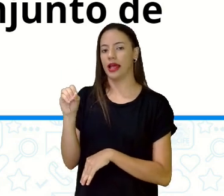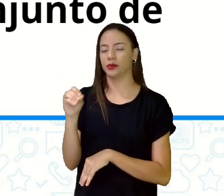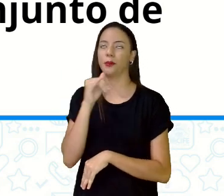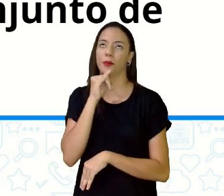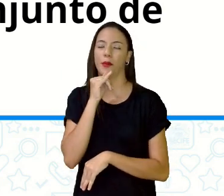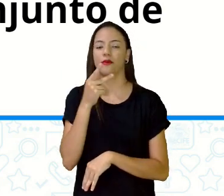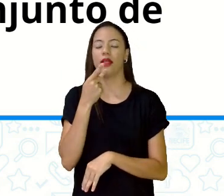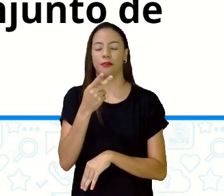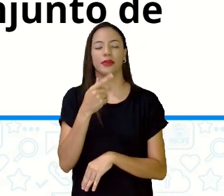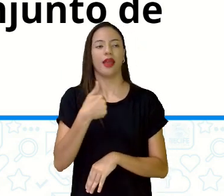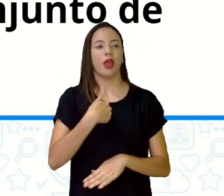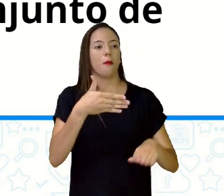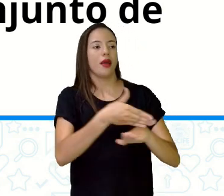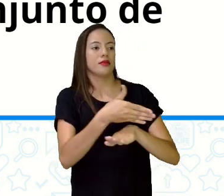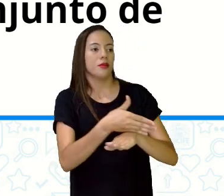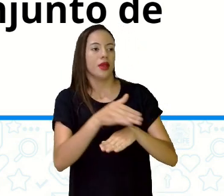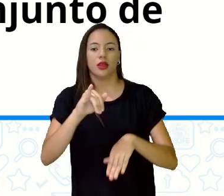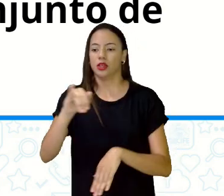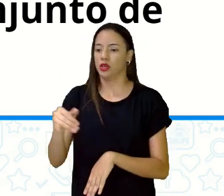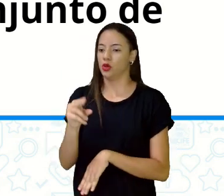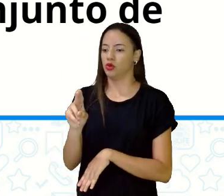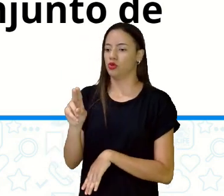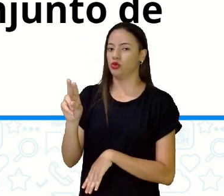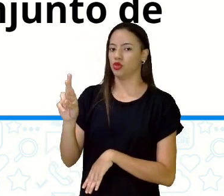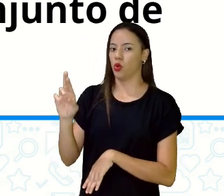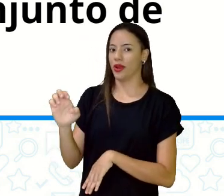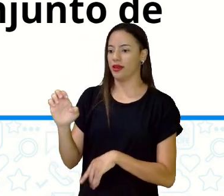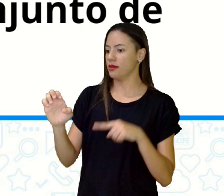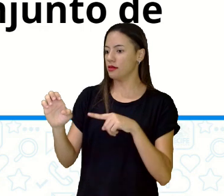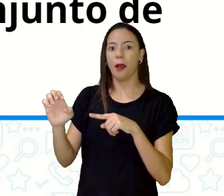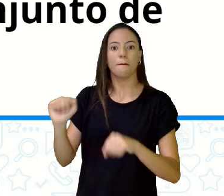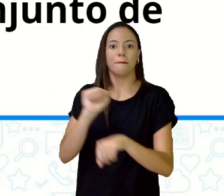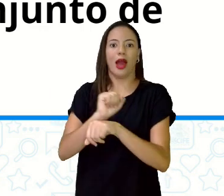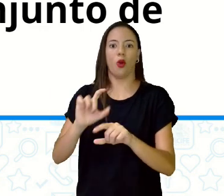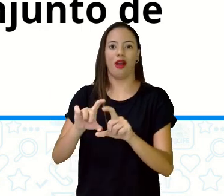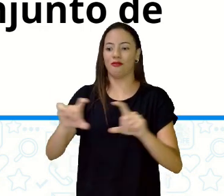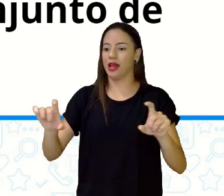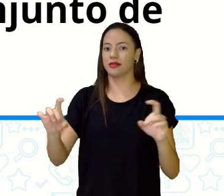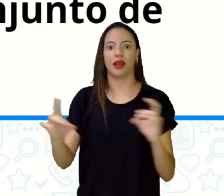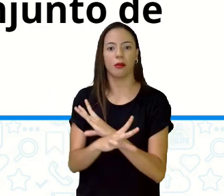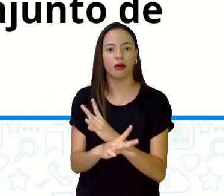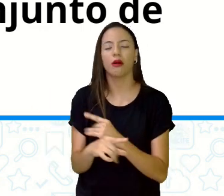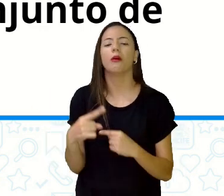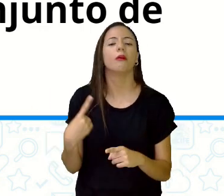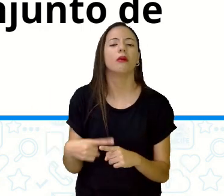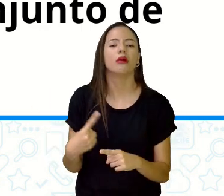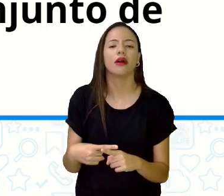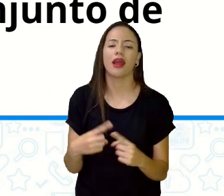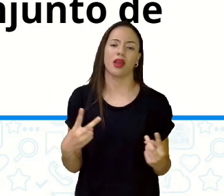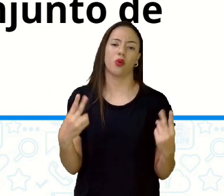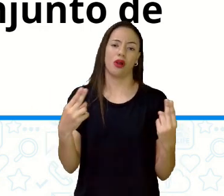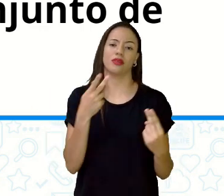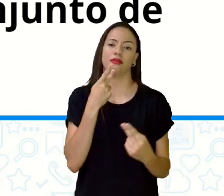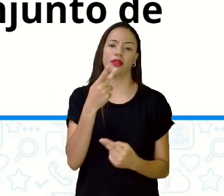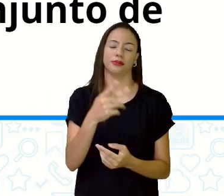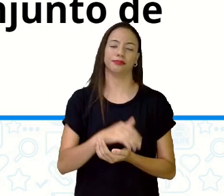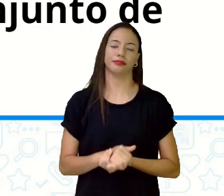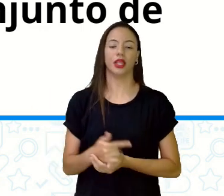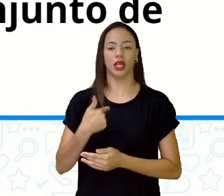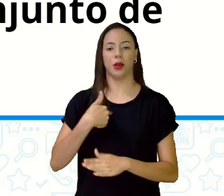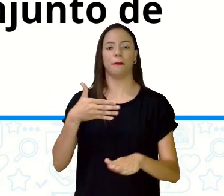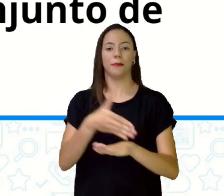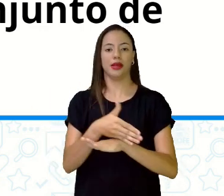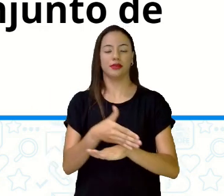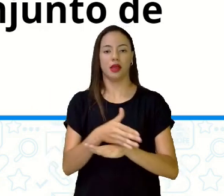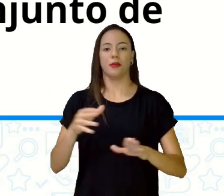eu participei de um júri, parou por aí. Por quê? É a mesma coisa que você falar assim, eu